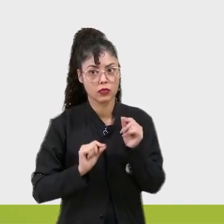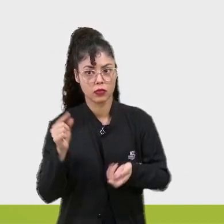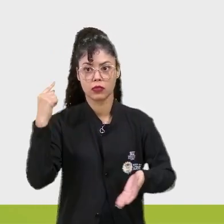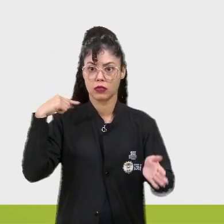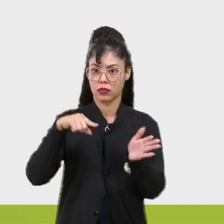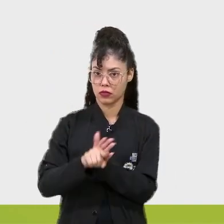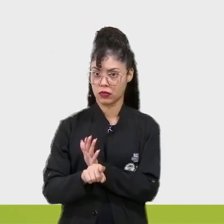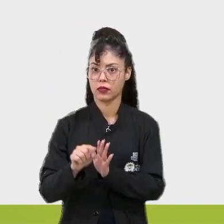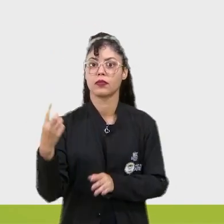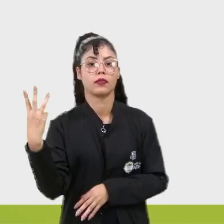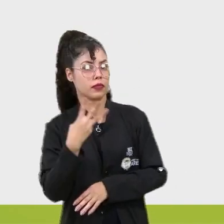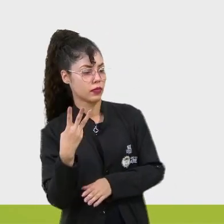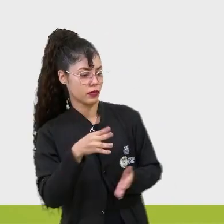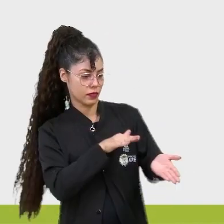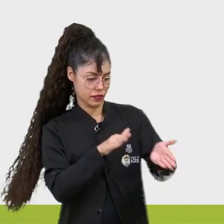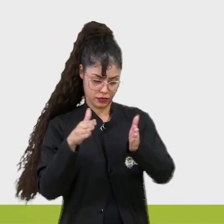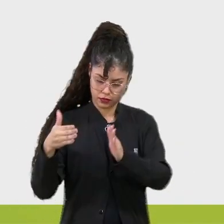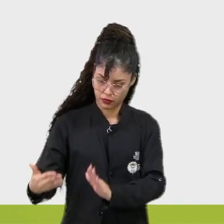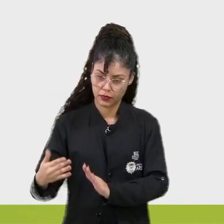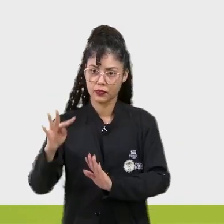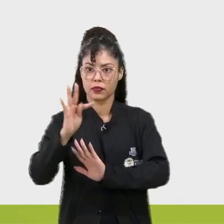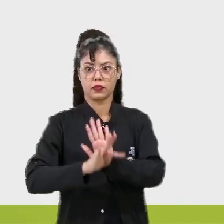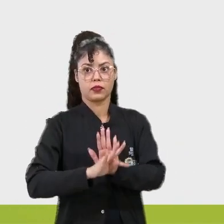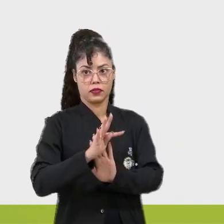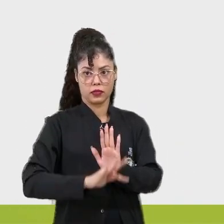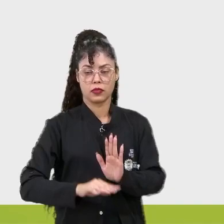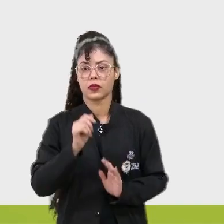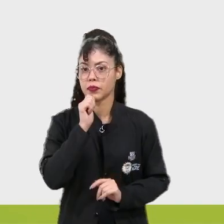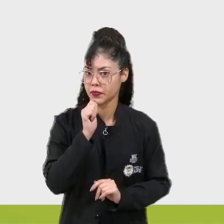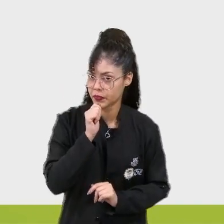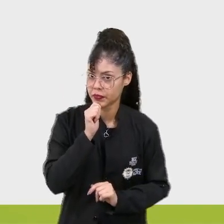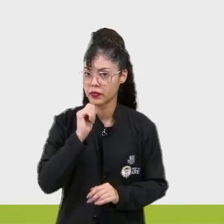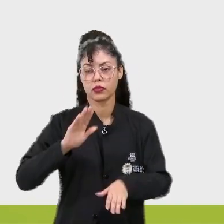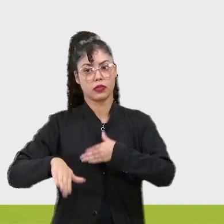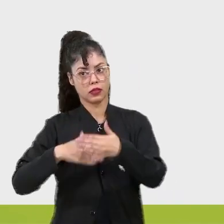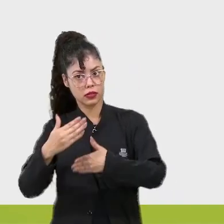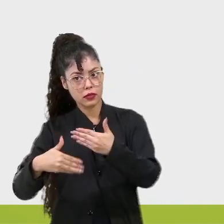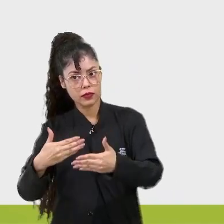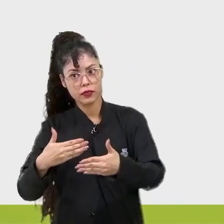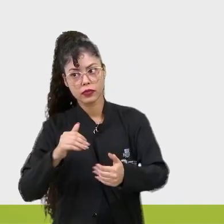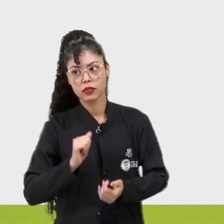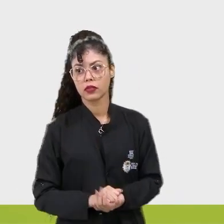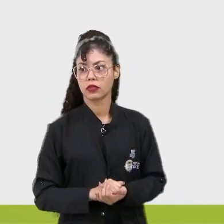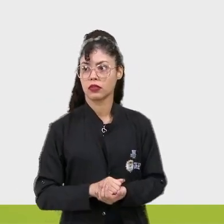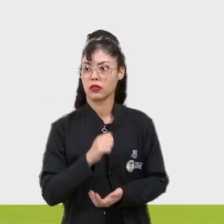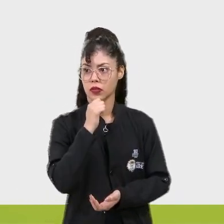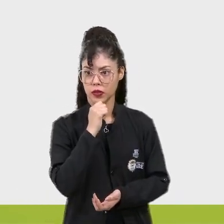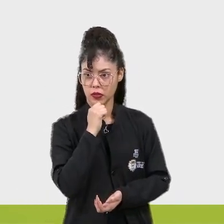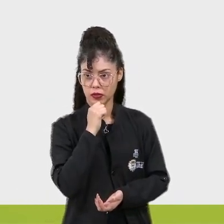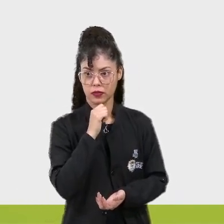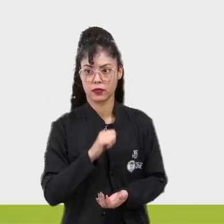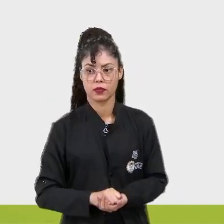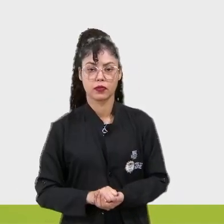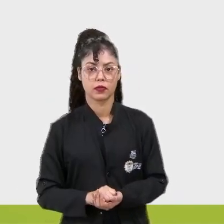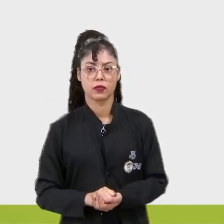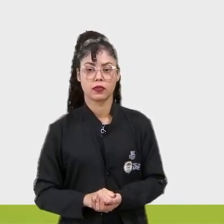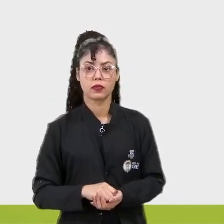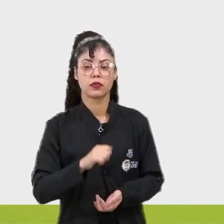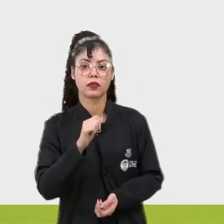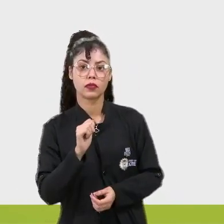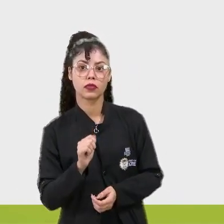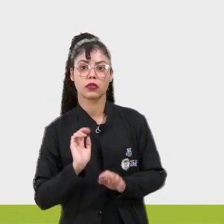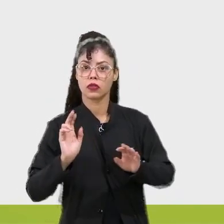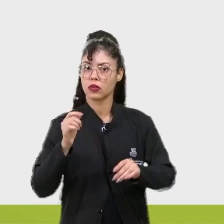né, das 3 partes do texto, elas serem bem desenvolvidas, né? Não ter nenhuma parte embrionária, ou